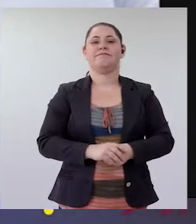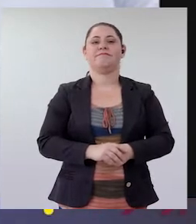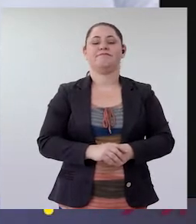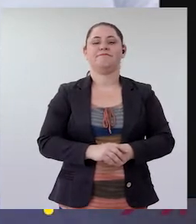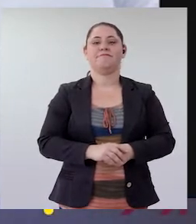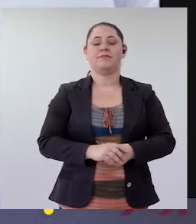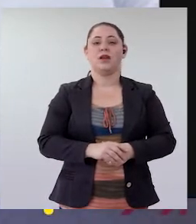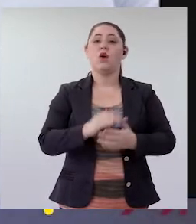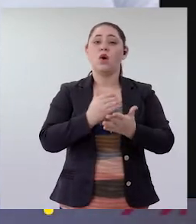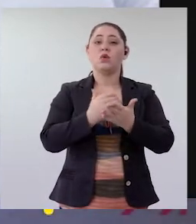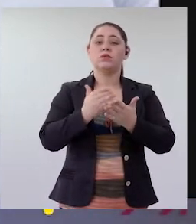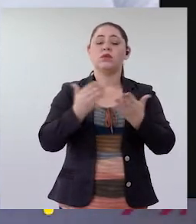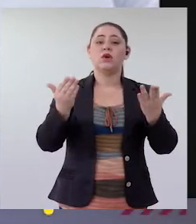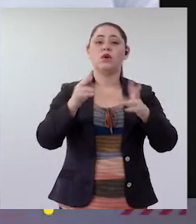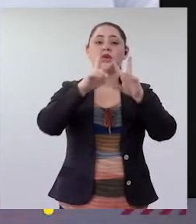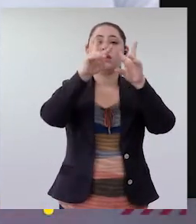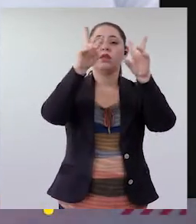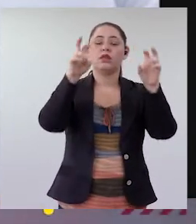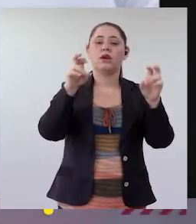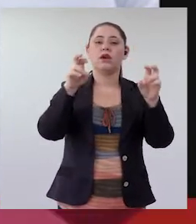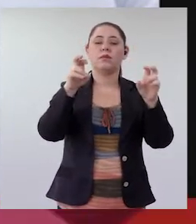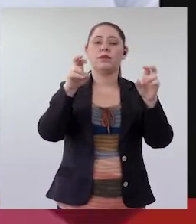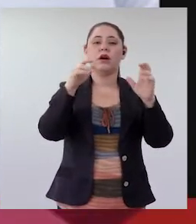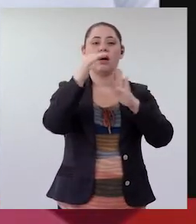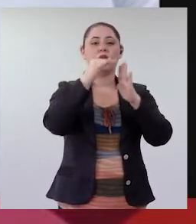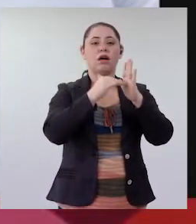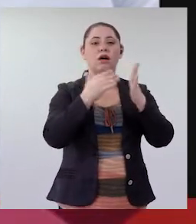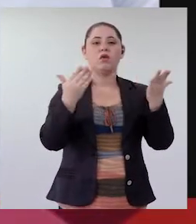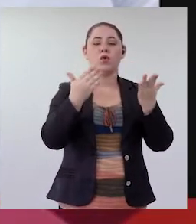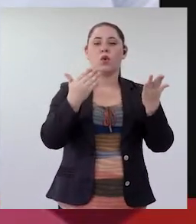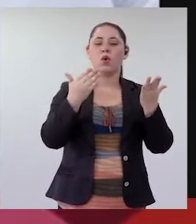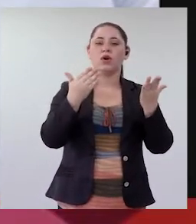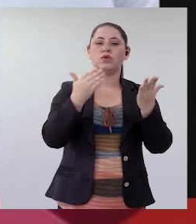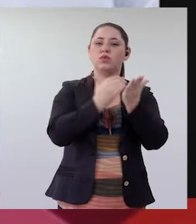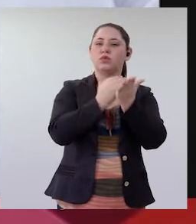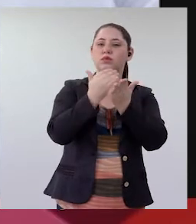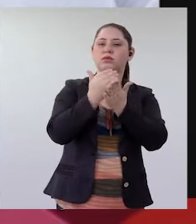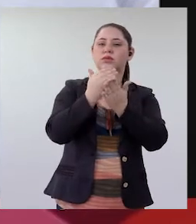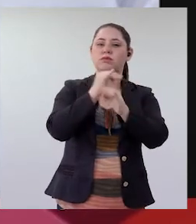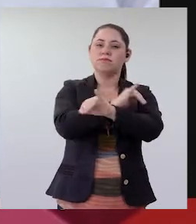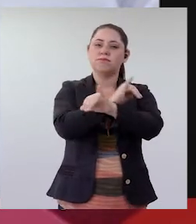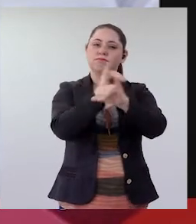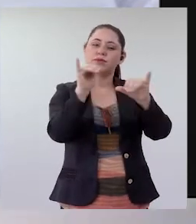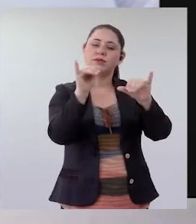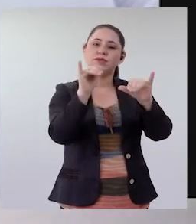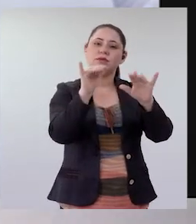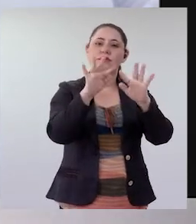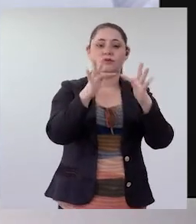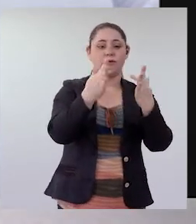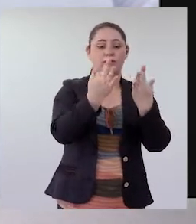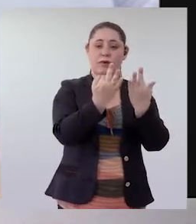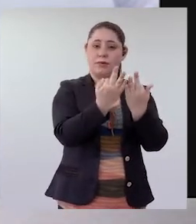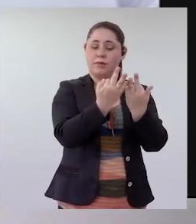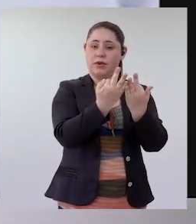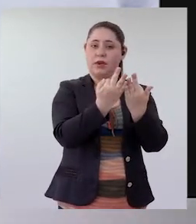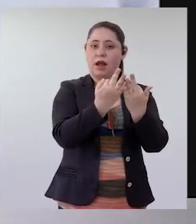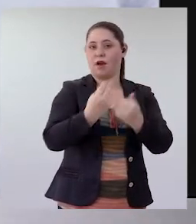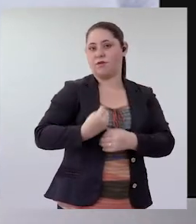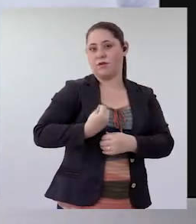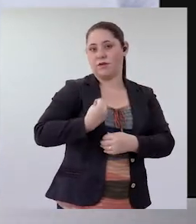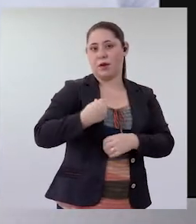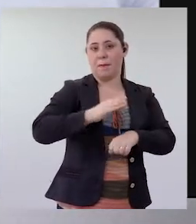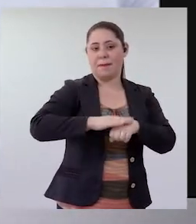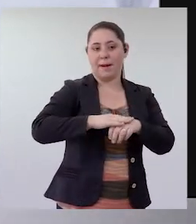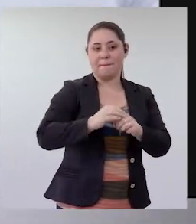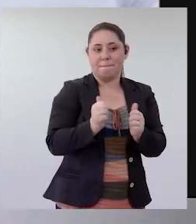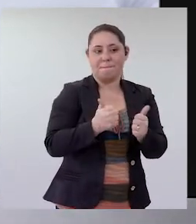Muito bem, então vamos começar com esse tema que eu deixei aqui na introdução do nosso programa. As famílias estão